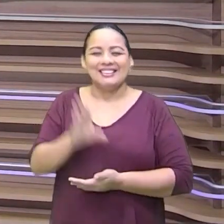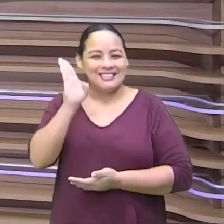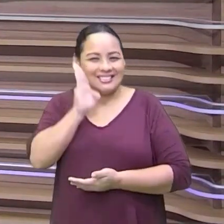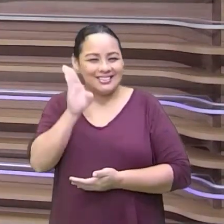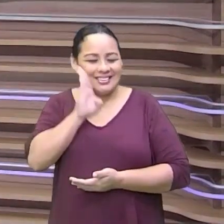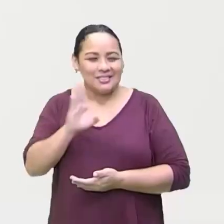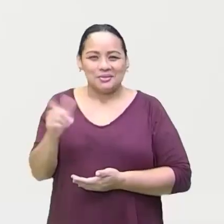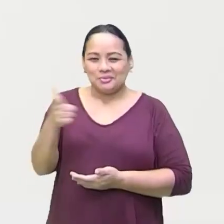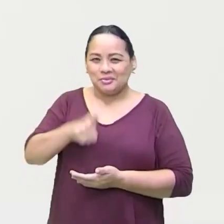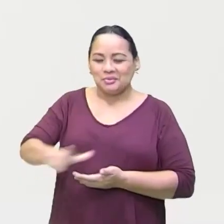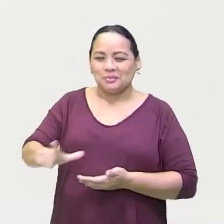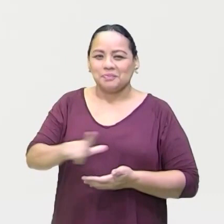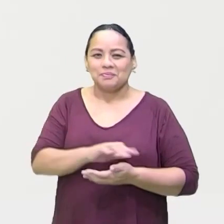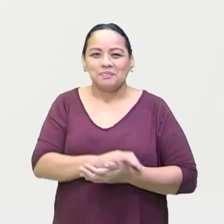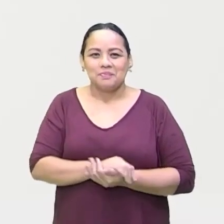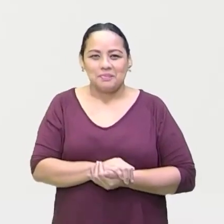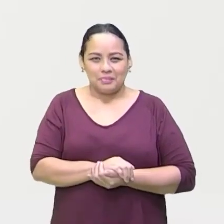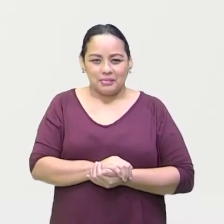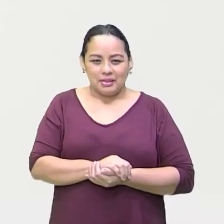Vamos continuar aqui.